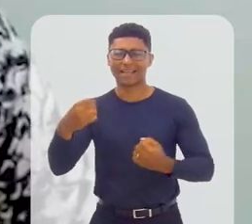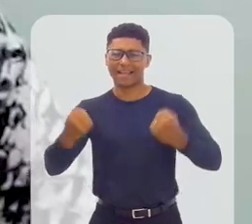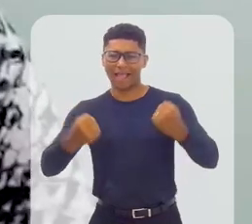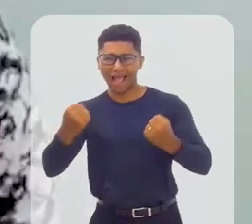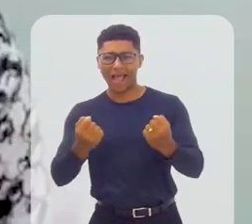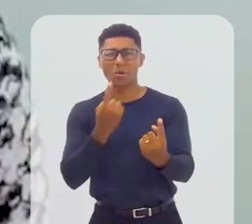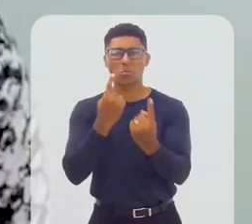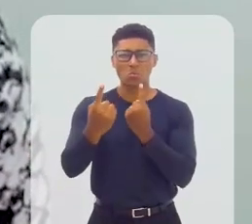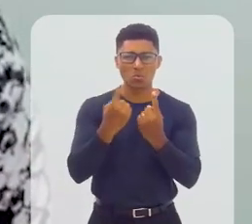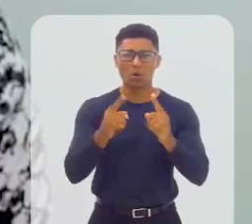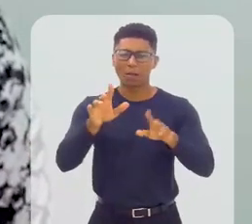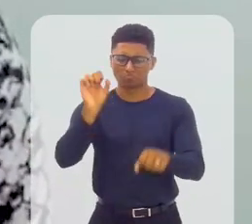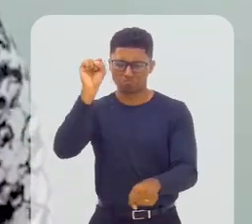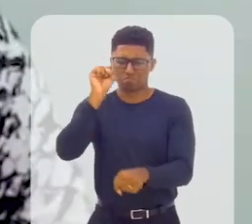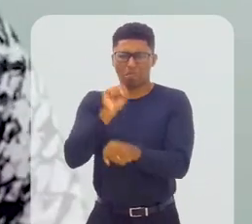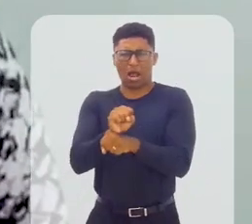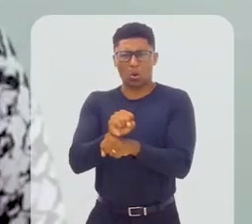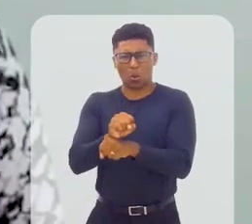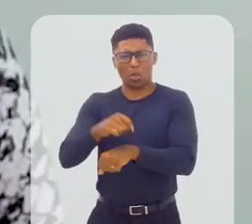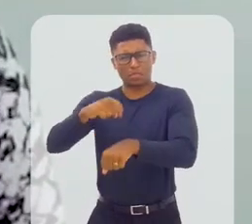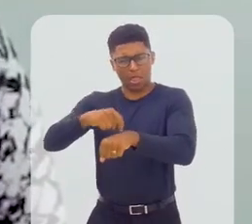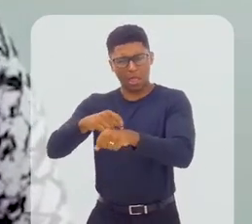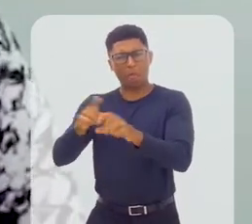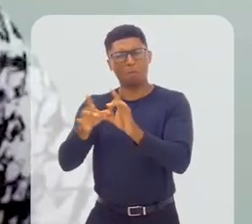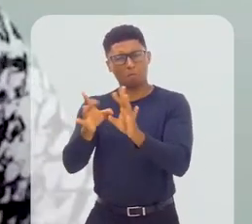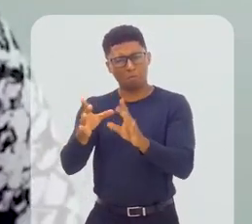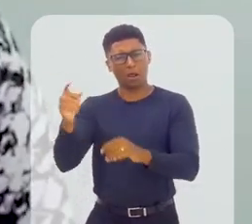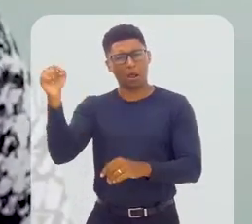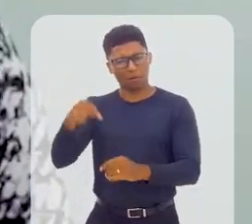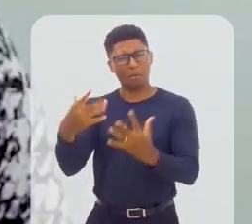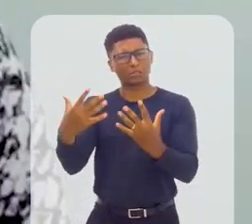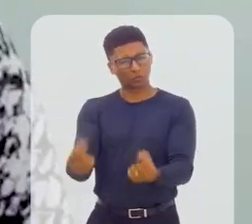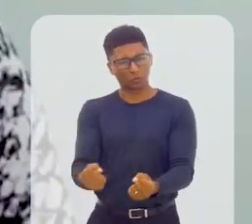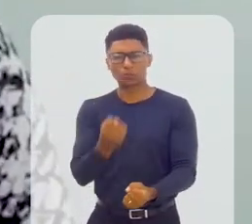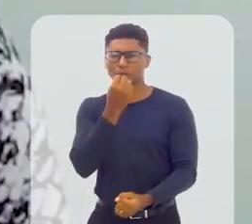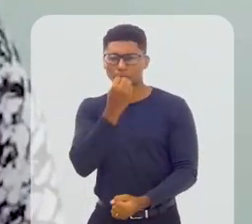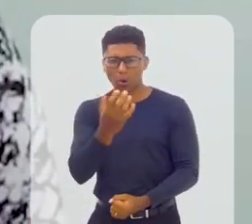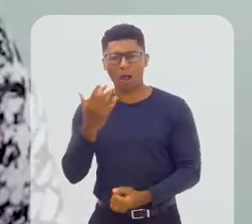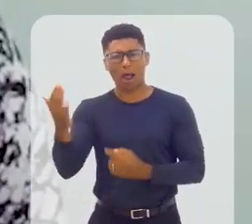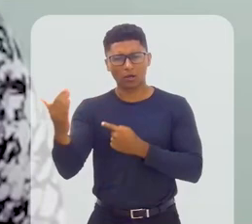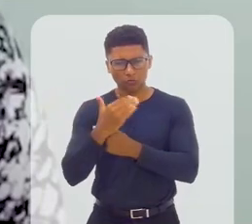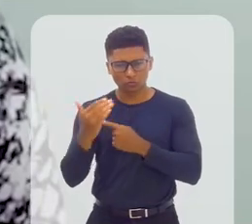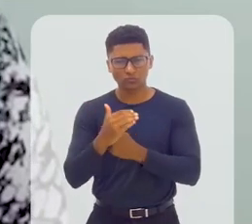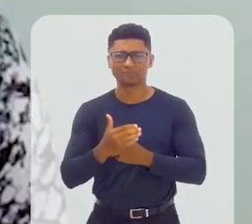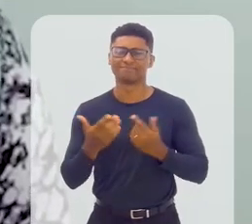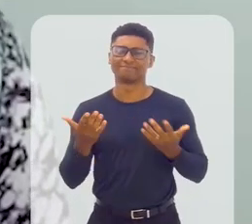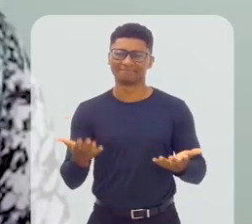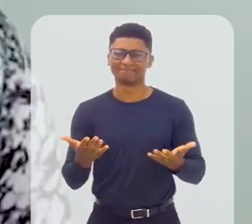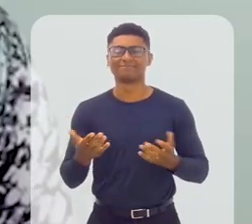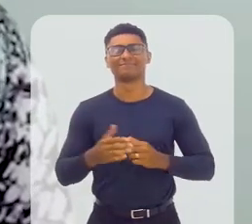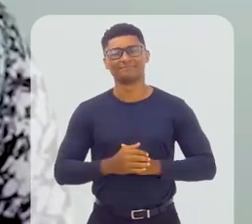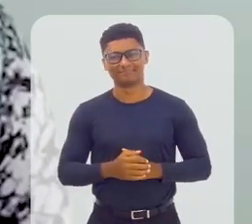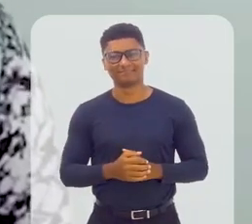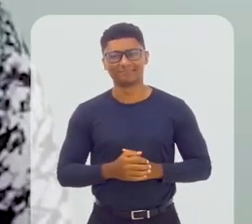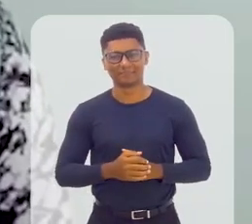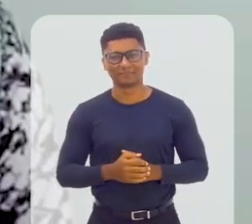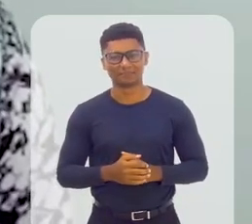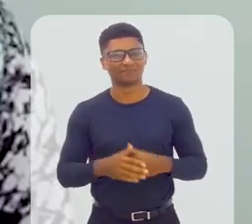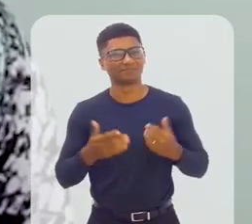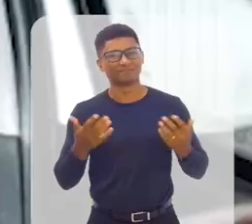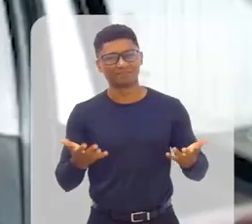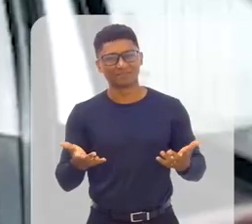trânsito, por ter aberto um espacinho na sua agenda para contribuir e desenhar essa agenda de futuro para os próximos anos aqui do Estado do Rio de